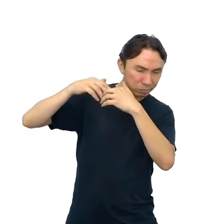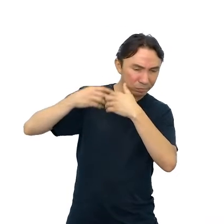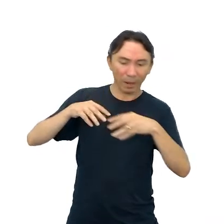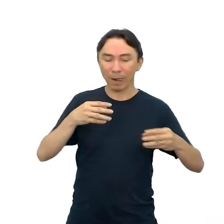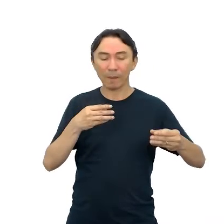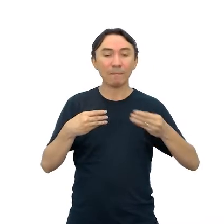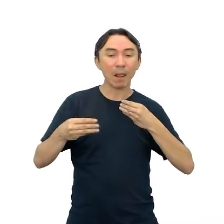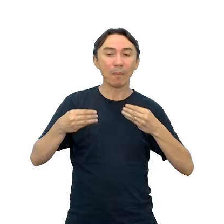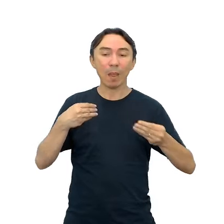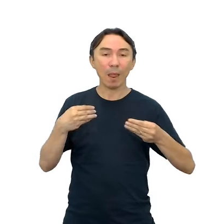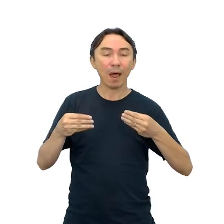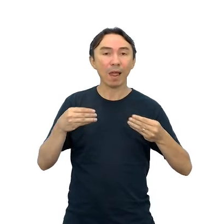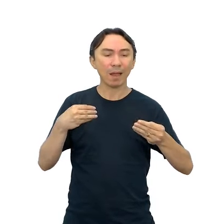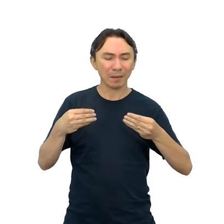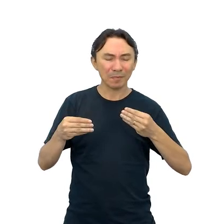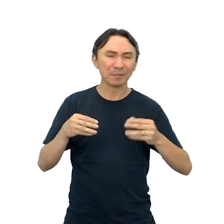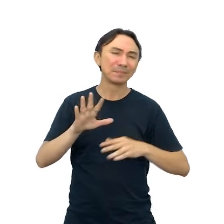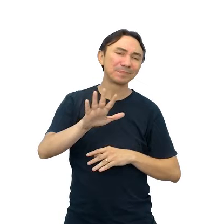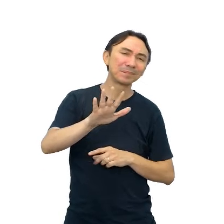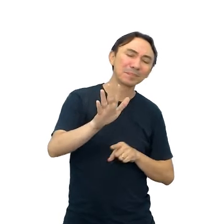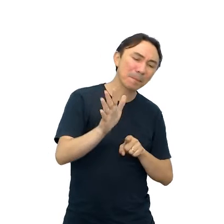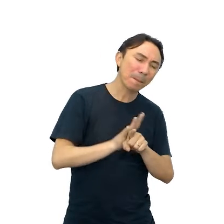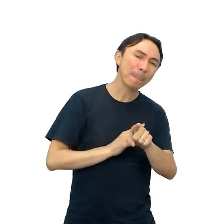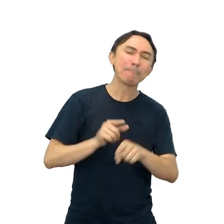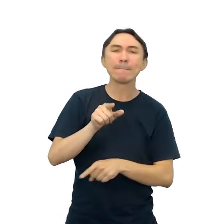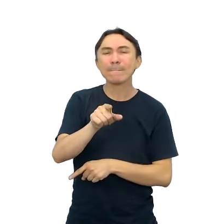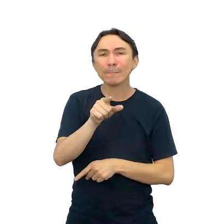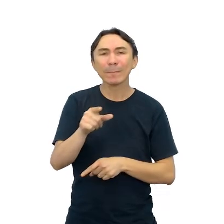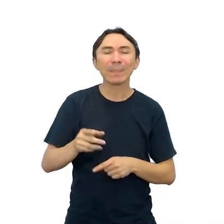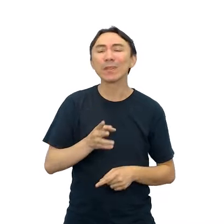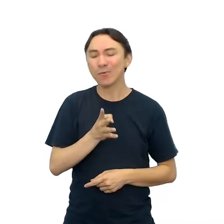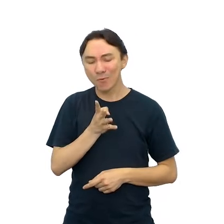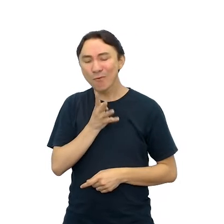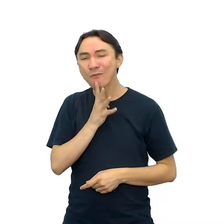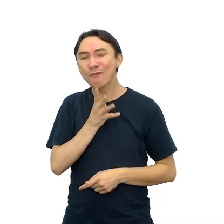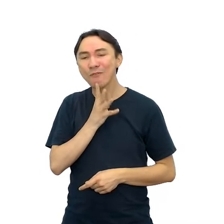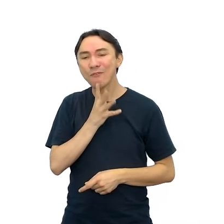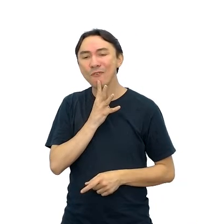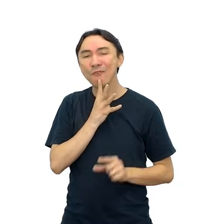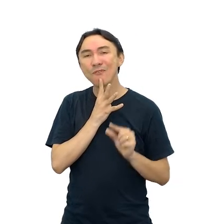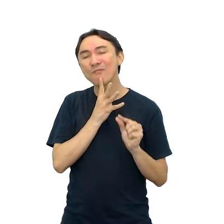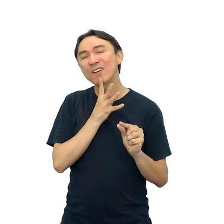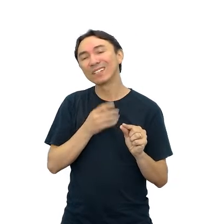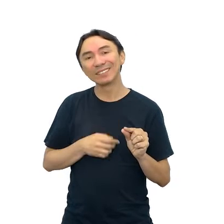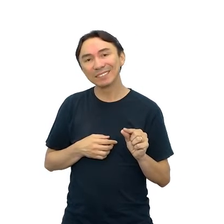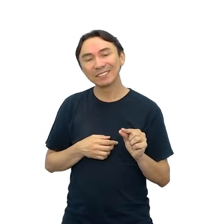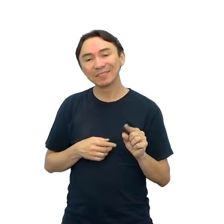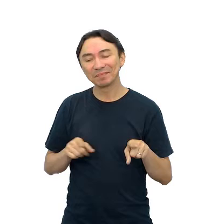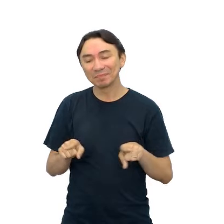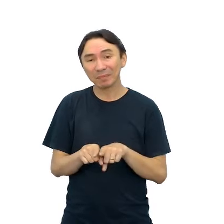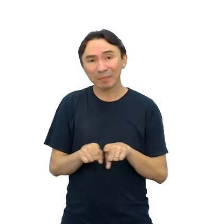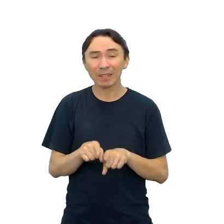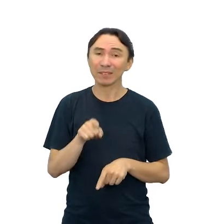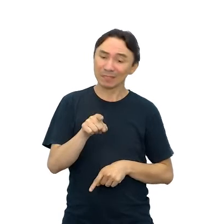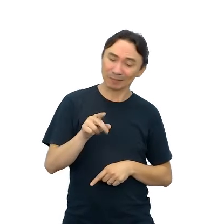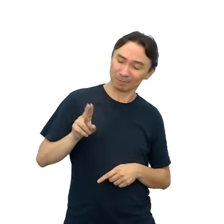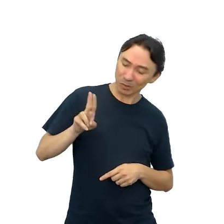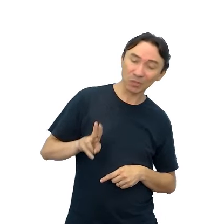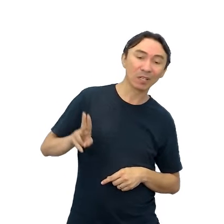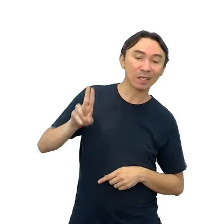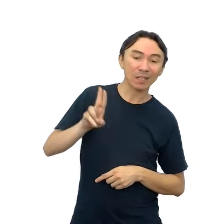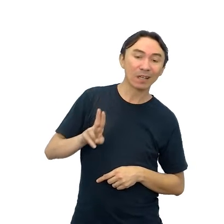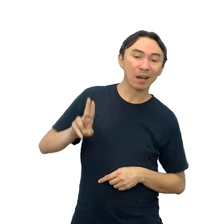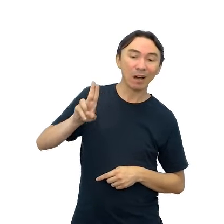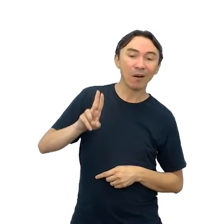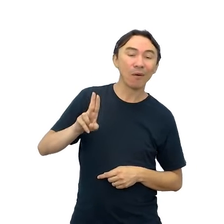que vocês conhecem e também como vocês utilizam, né, esse processo das